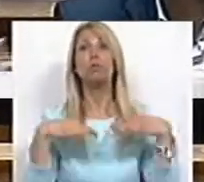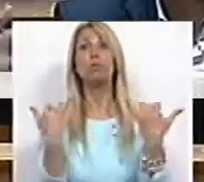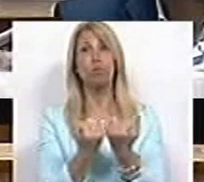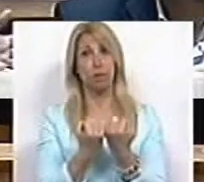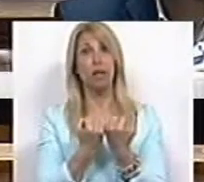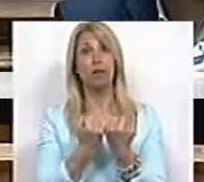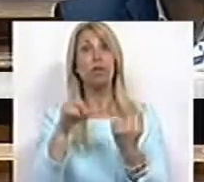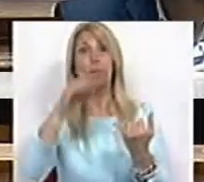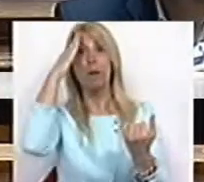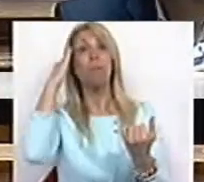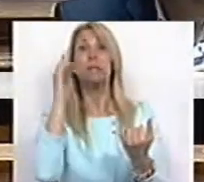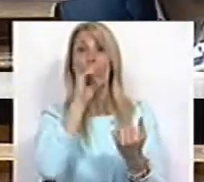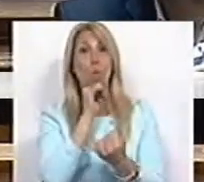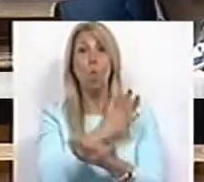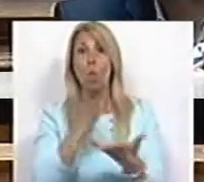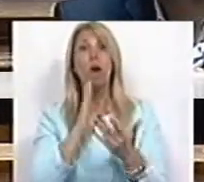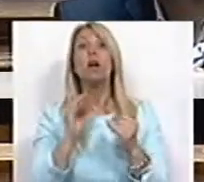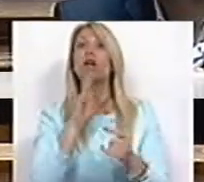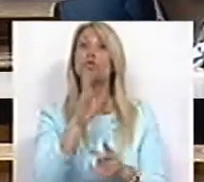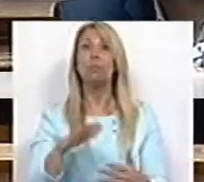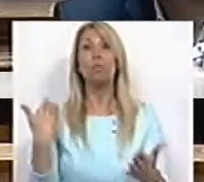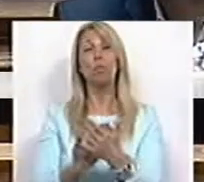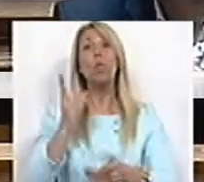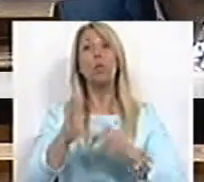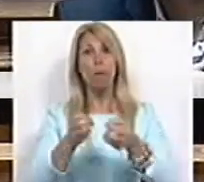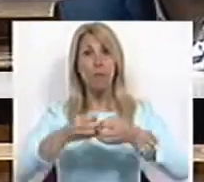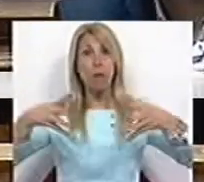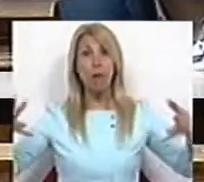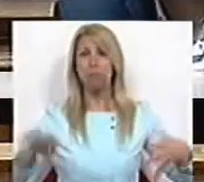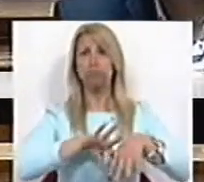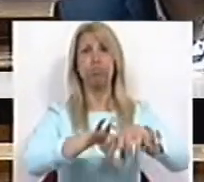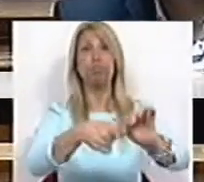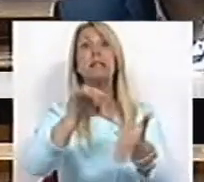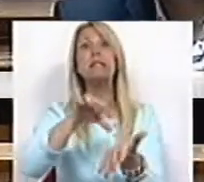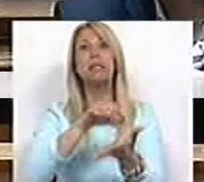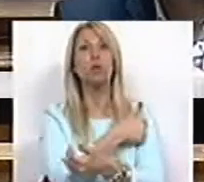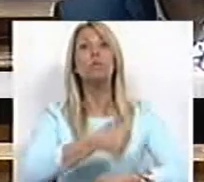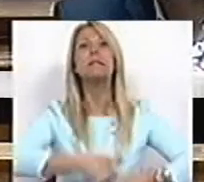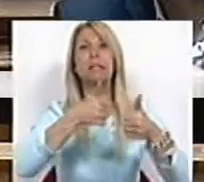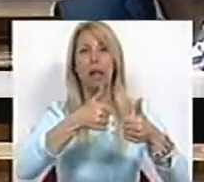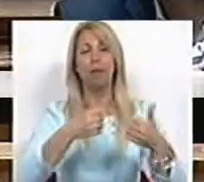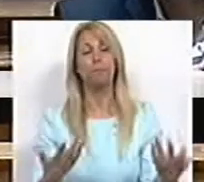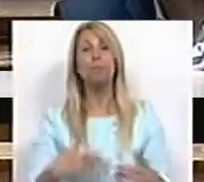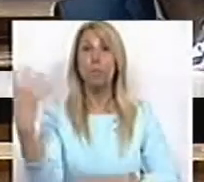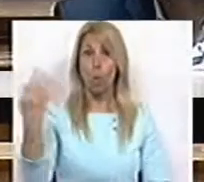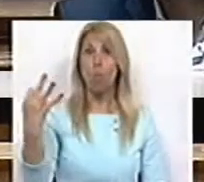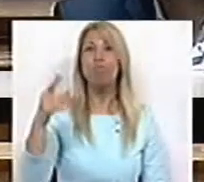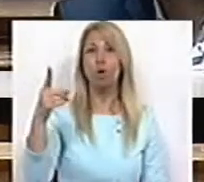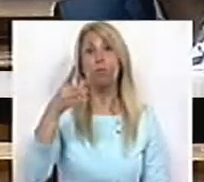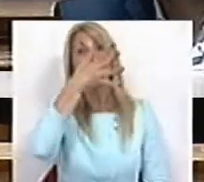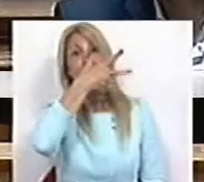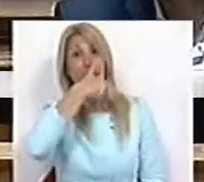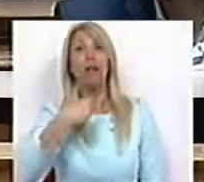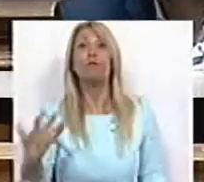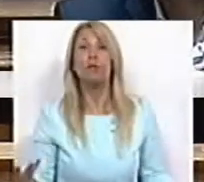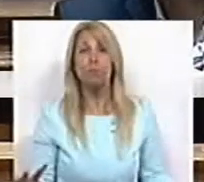sociais e com a incapacidade de dar resposta àquilo que é a crescente degradação dos centros das cidades. O Porto é,